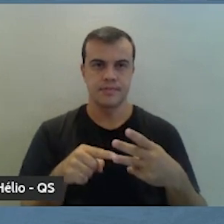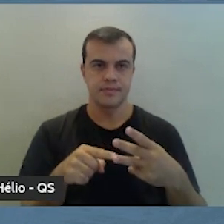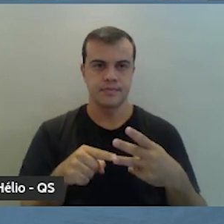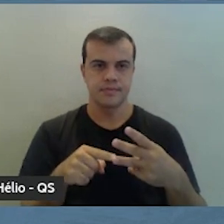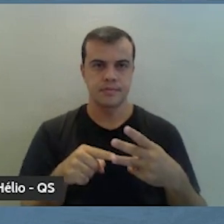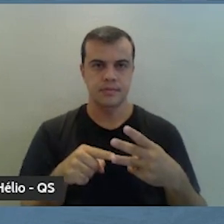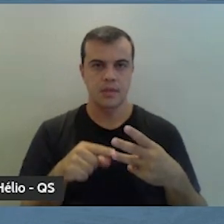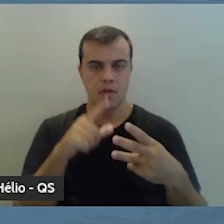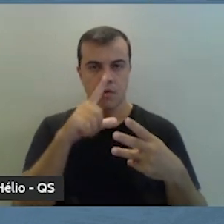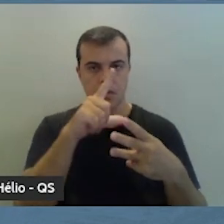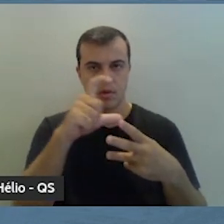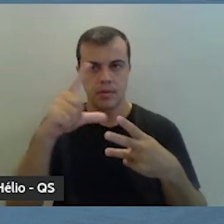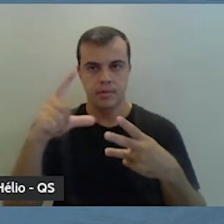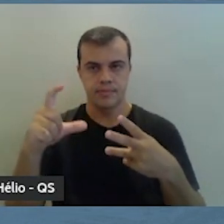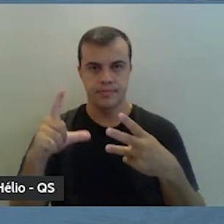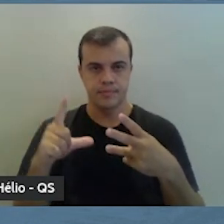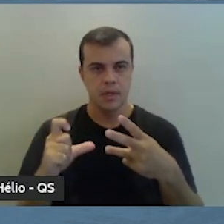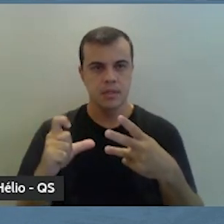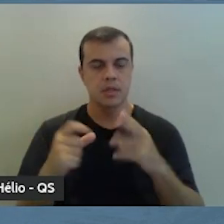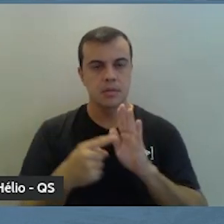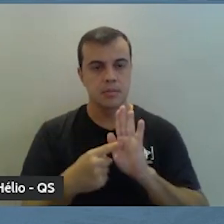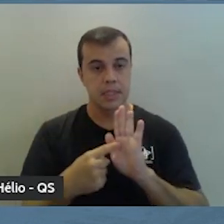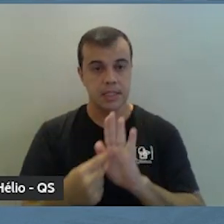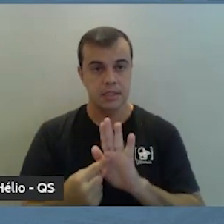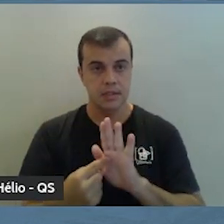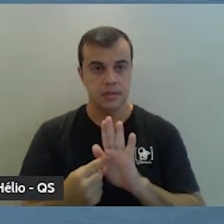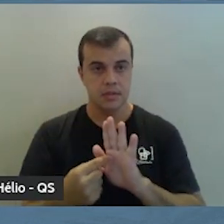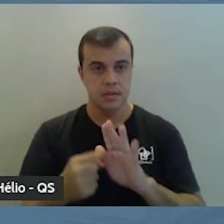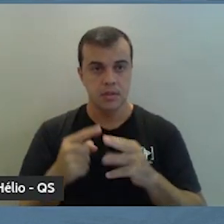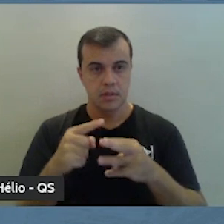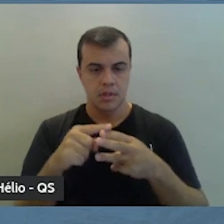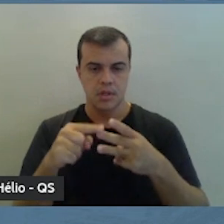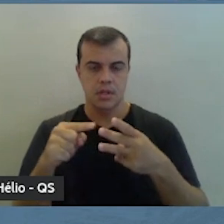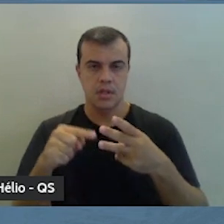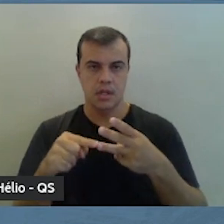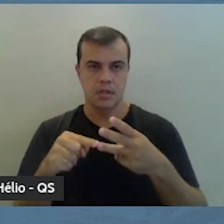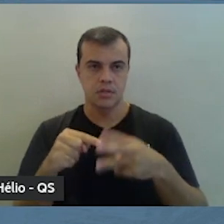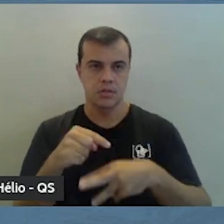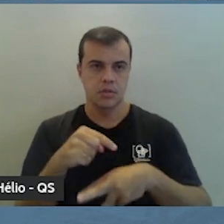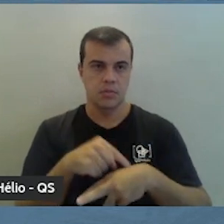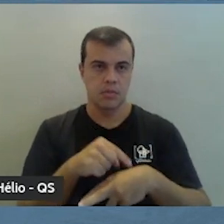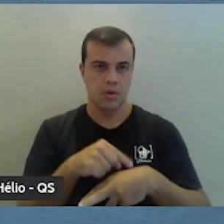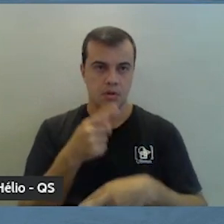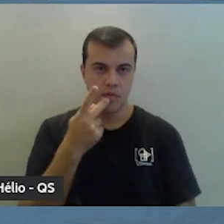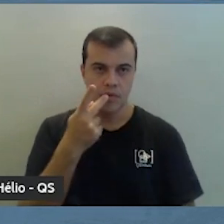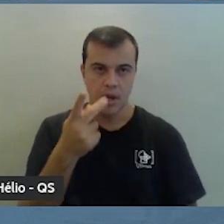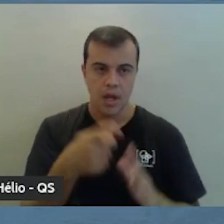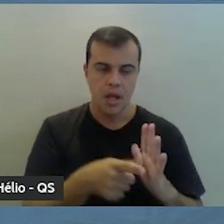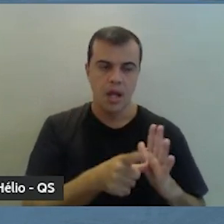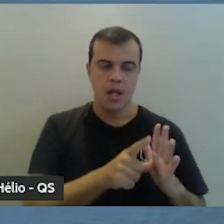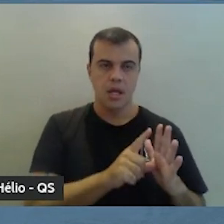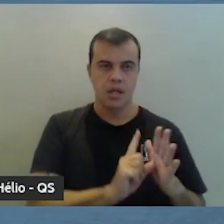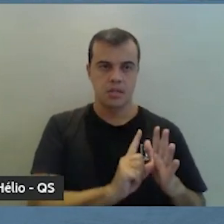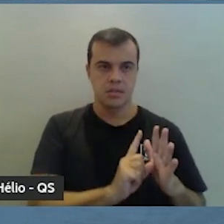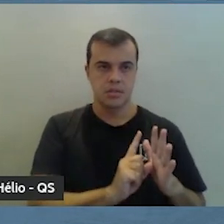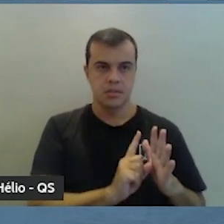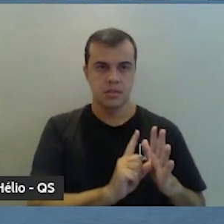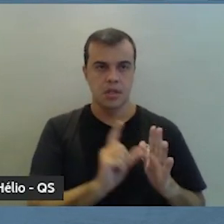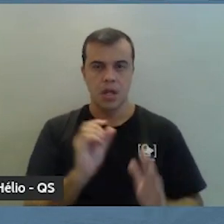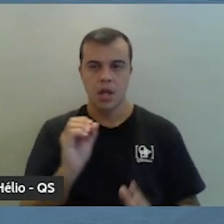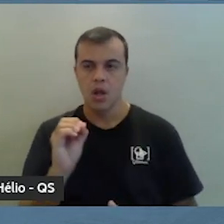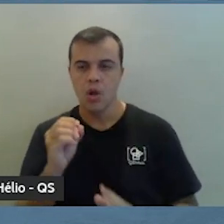três imagens que são representativas dos três momentos que eu vou falar que é antes dessa